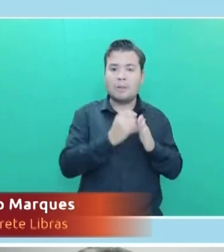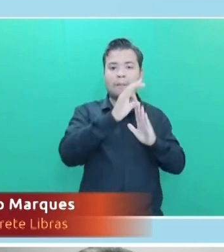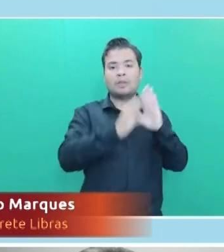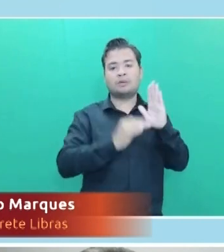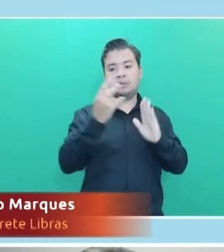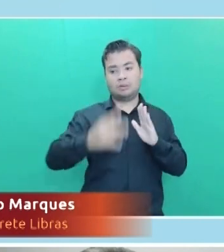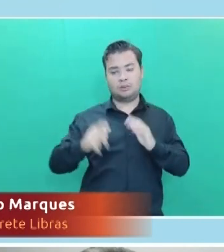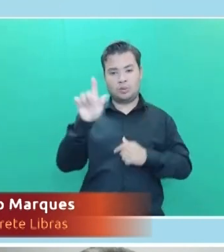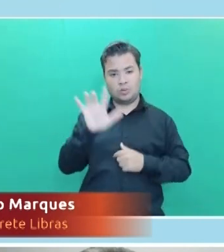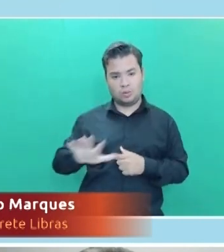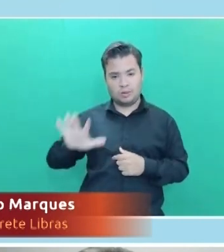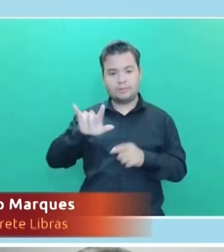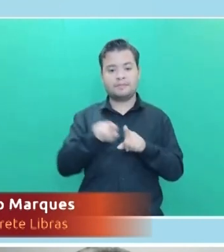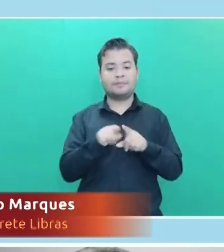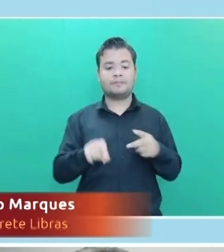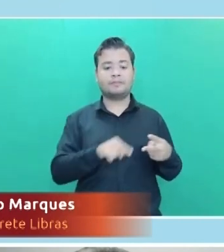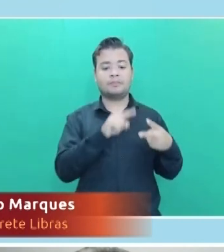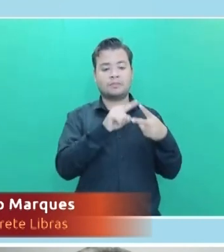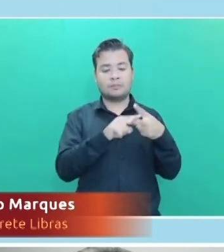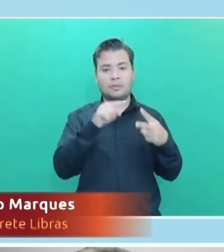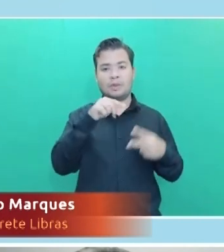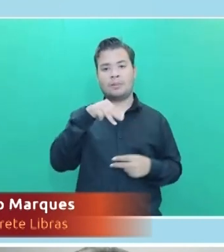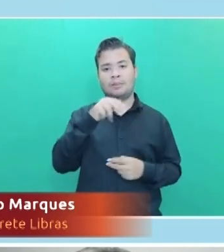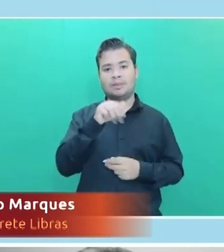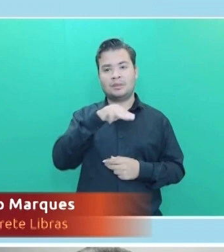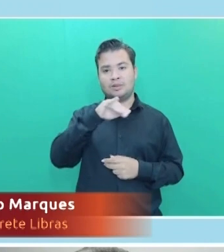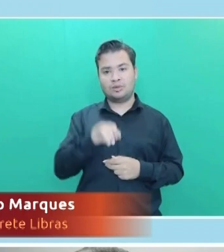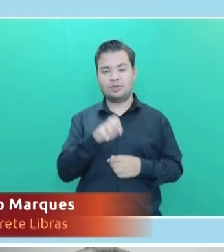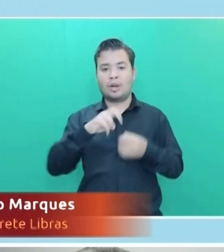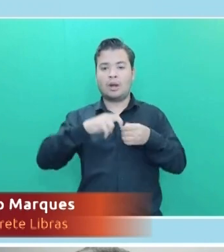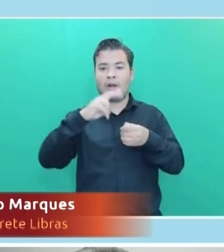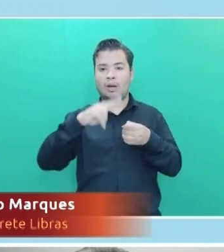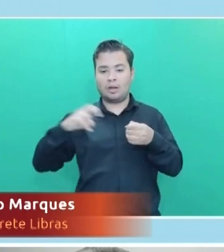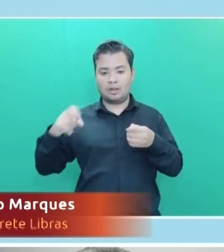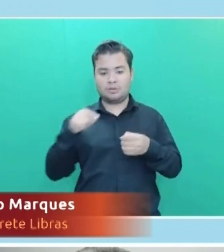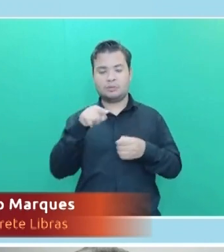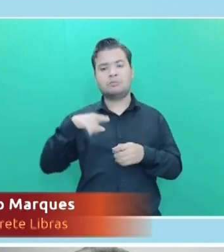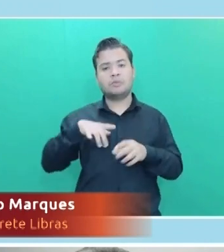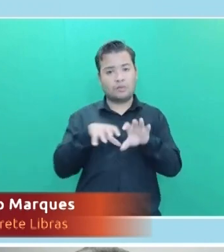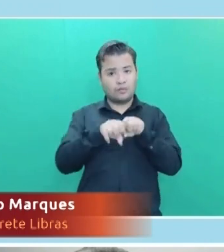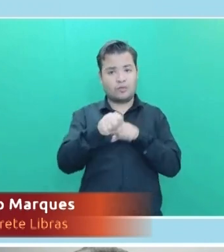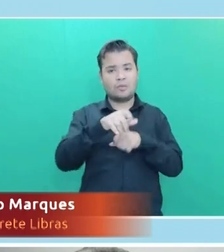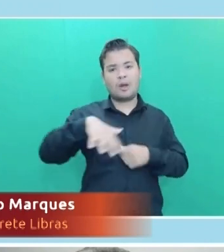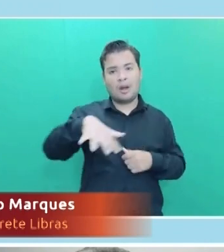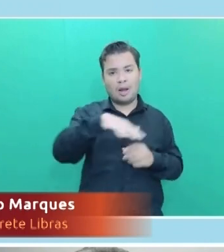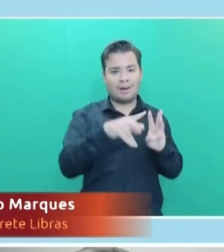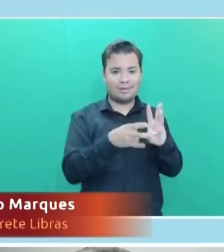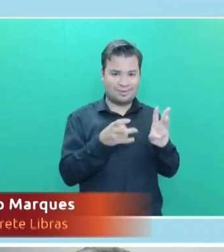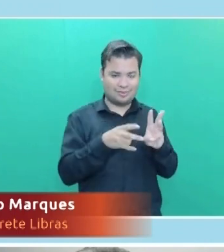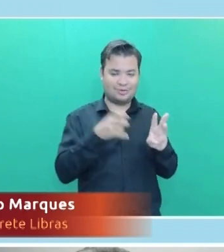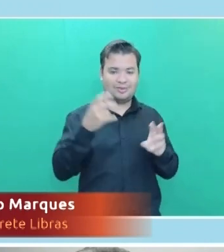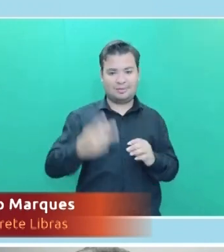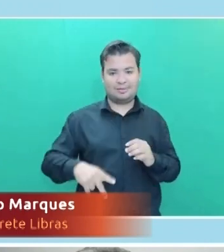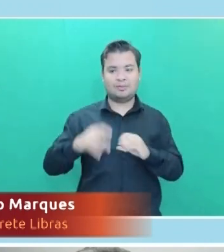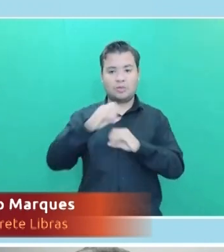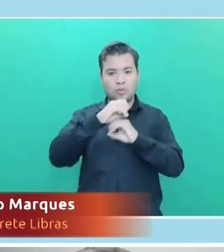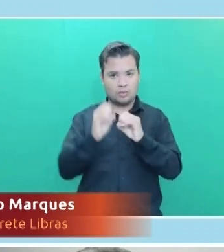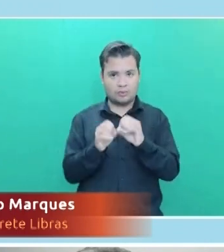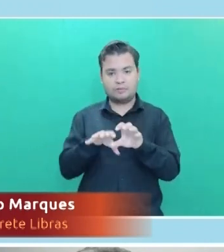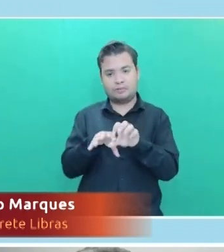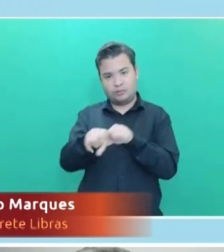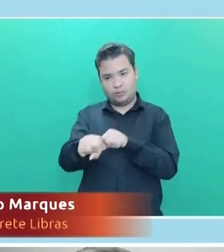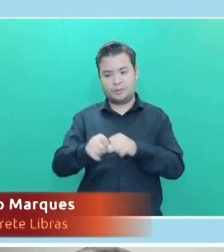graduado em licenciatura intercultural pela UFG e pesquisador sobre saberes indígenas. Bom, Daniel, no bloco passado você